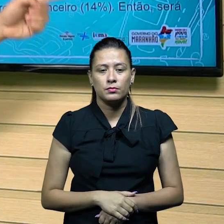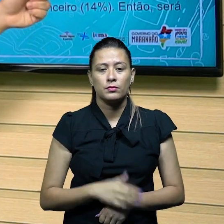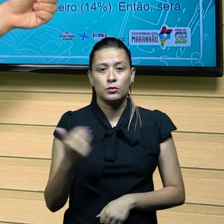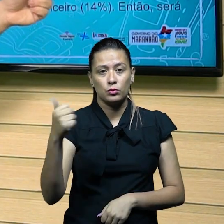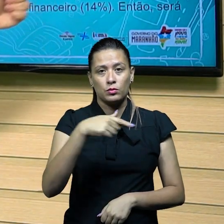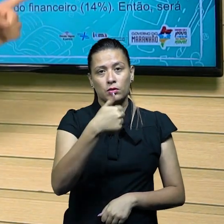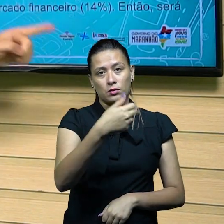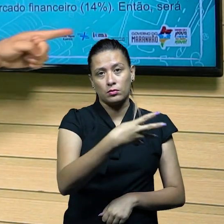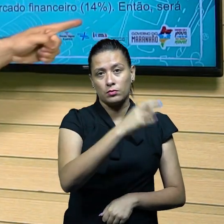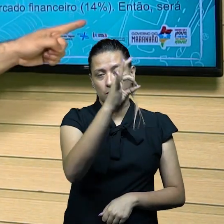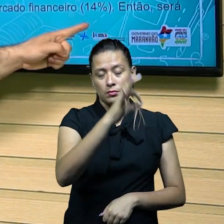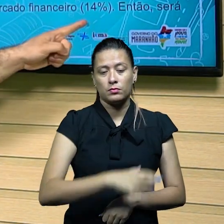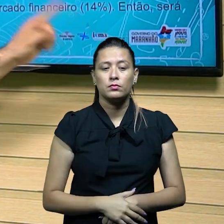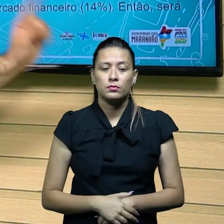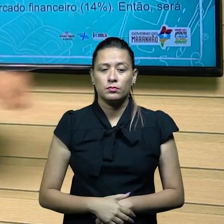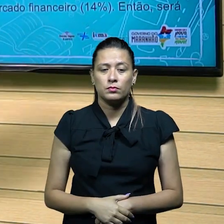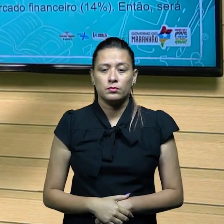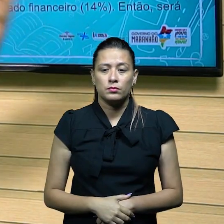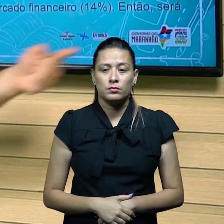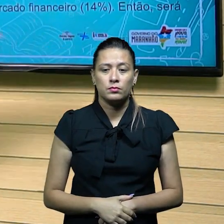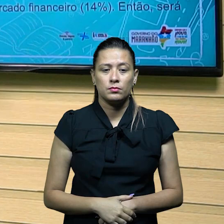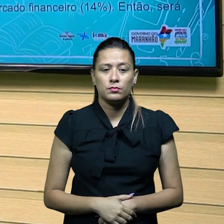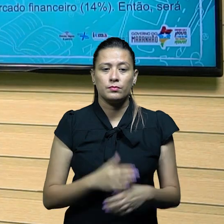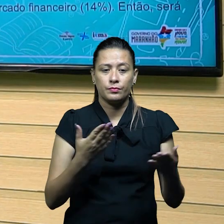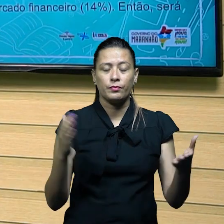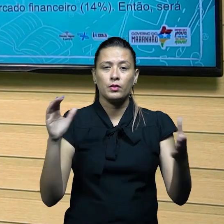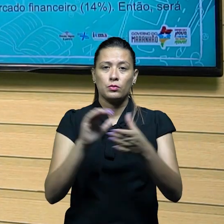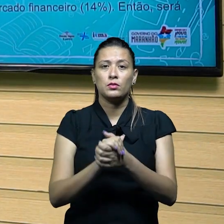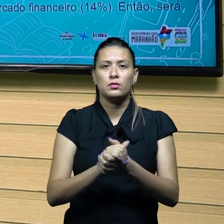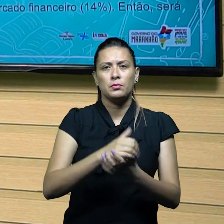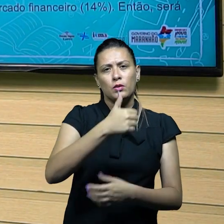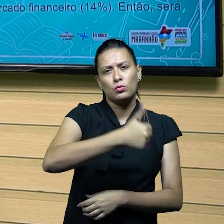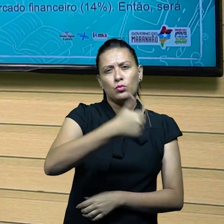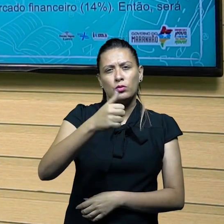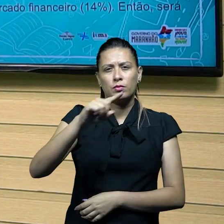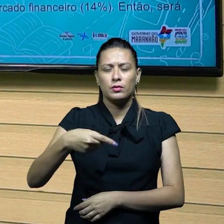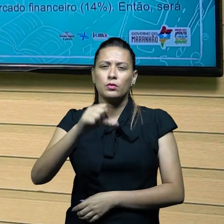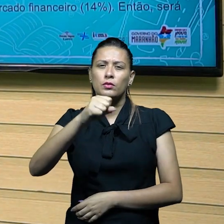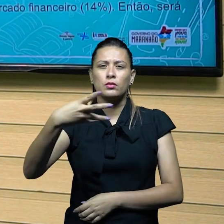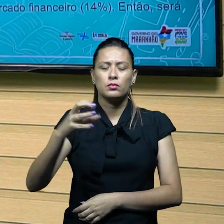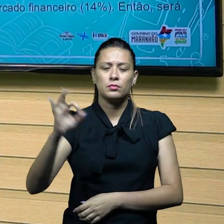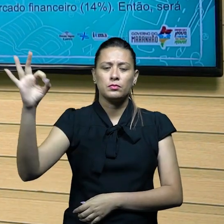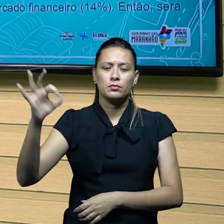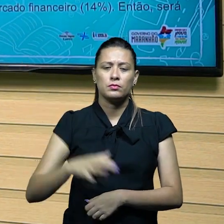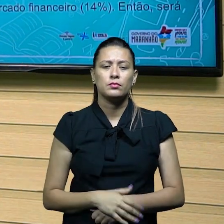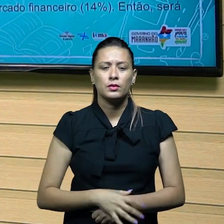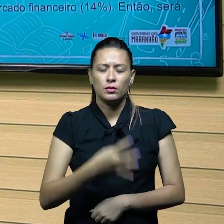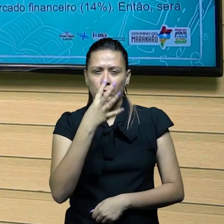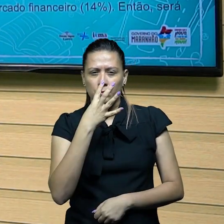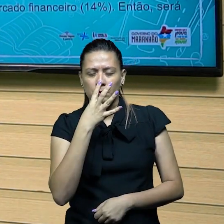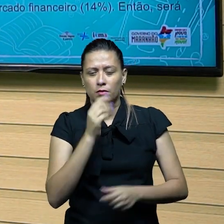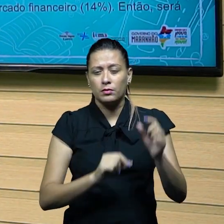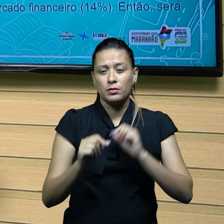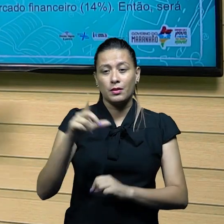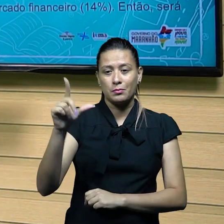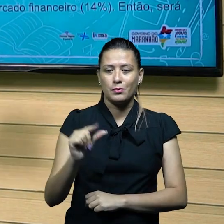bicicleta vai me dar um rendimento maior que o mercado financeiro e também maior que o TMA, que é a taxa mínima de atratividade. Certinho?